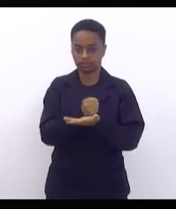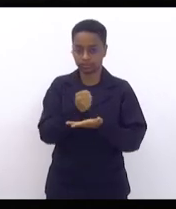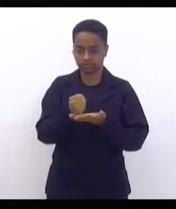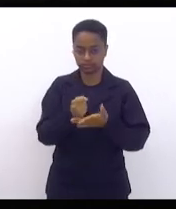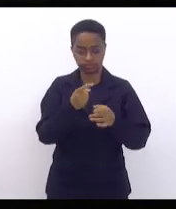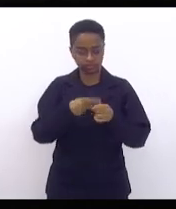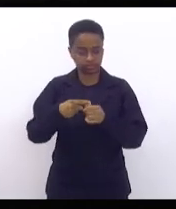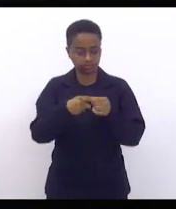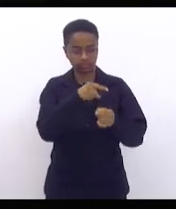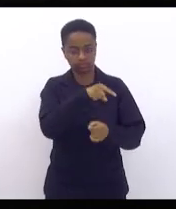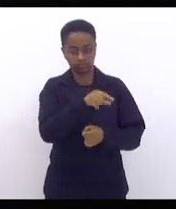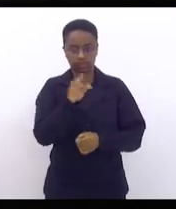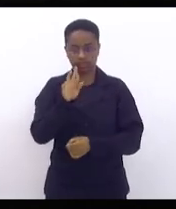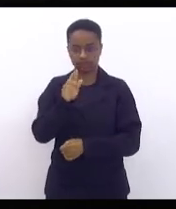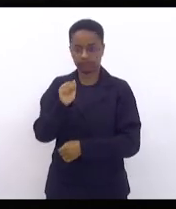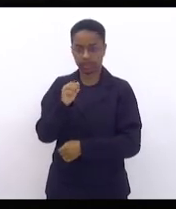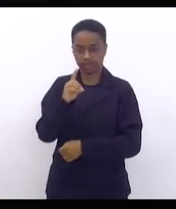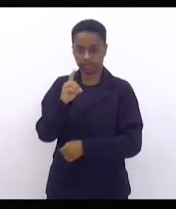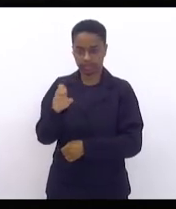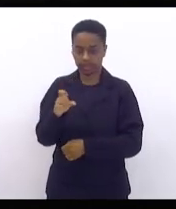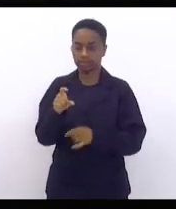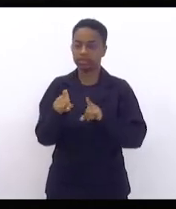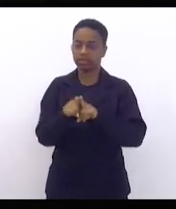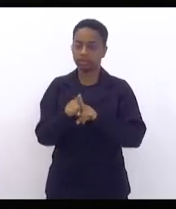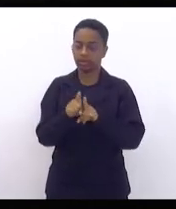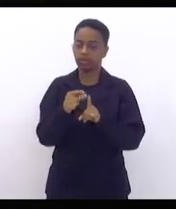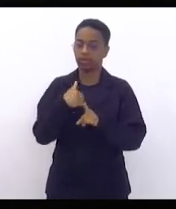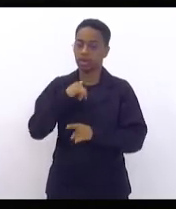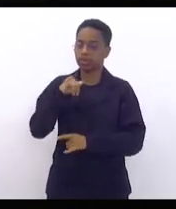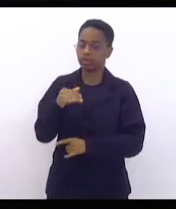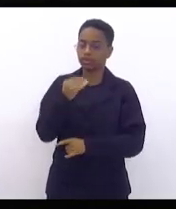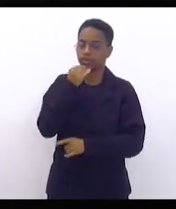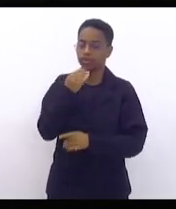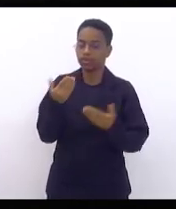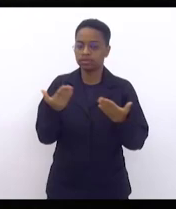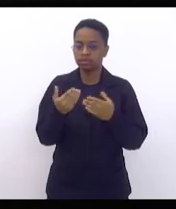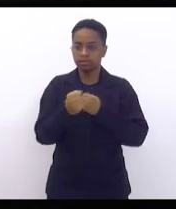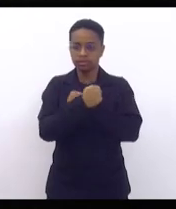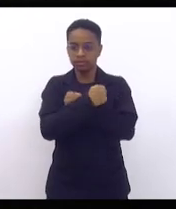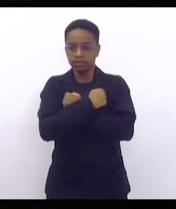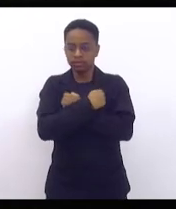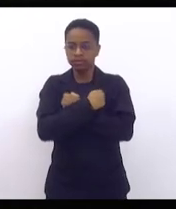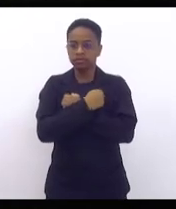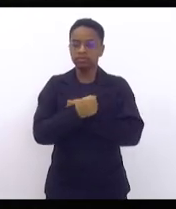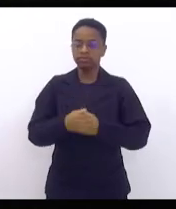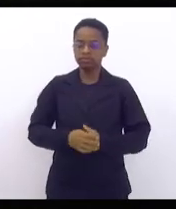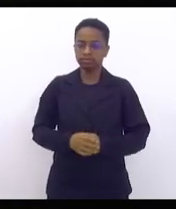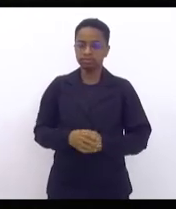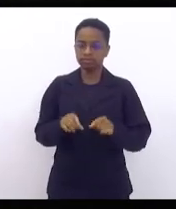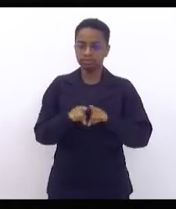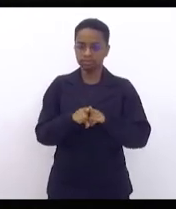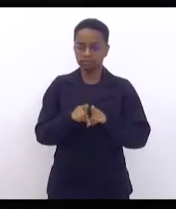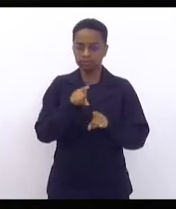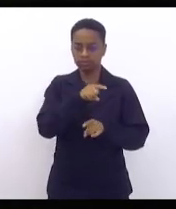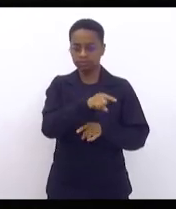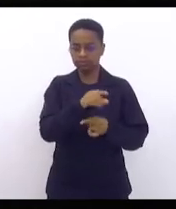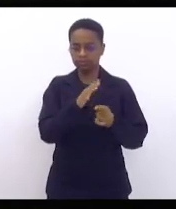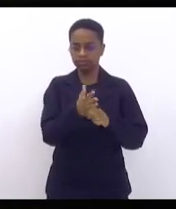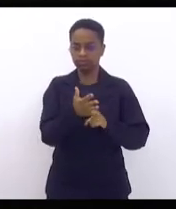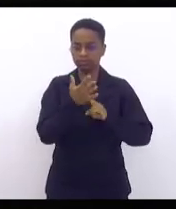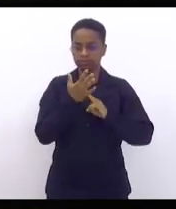Frade Dr Mateus para quem eu também aqui Aproveita e manda um grande abraço se mostrou extremamente